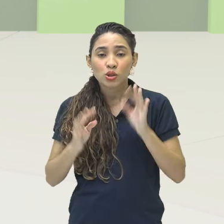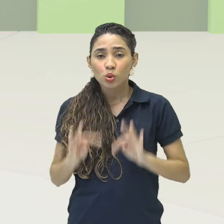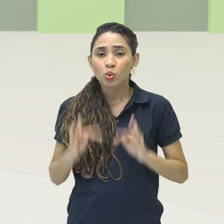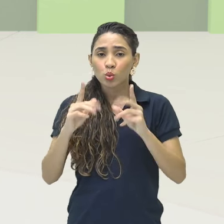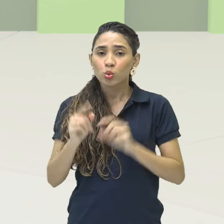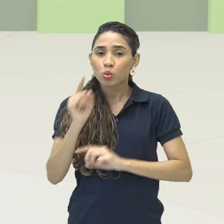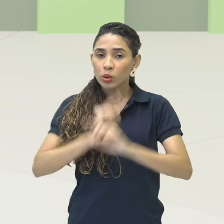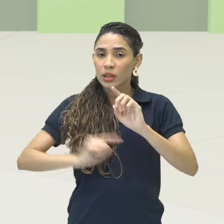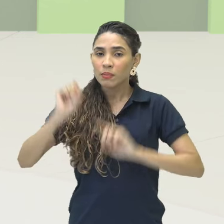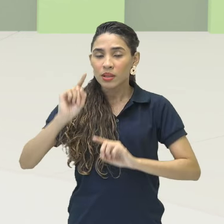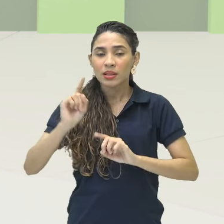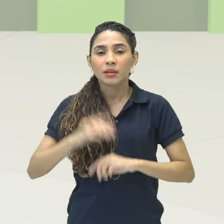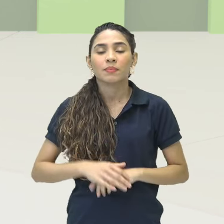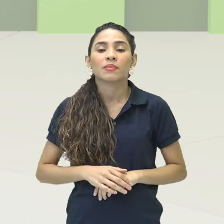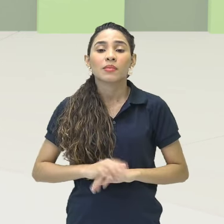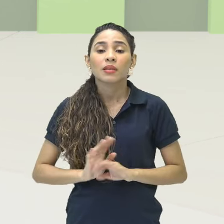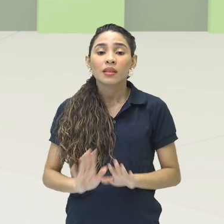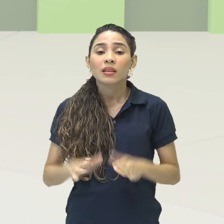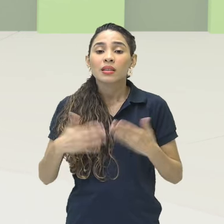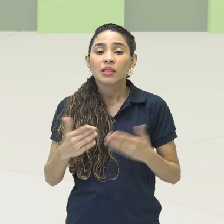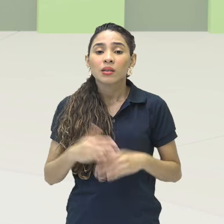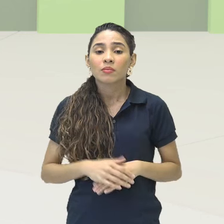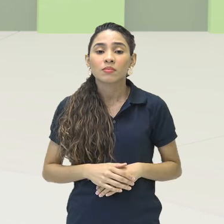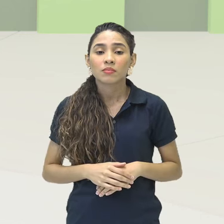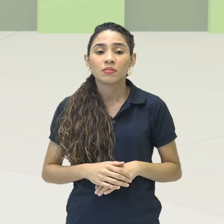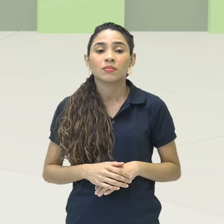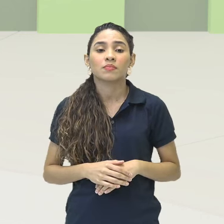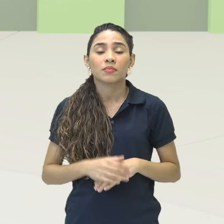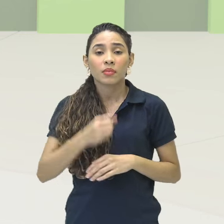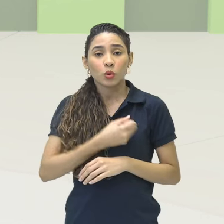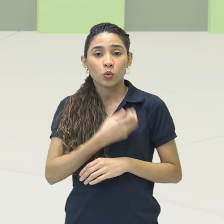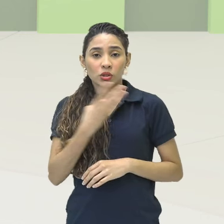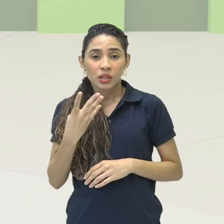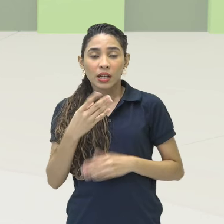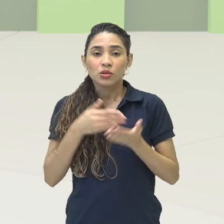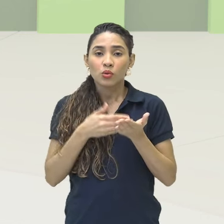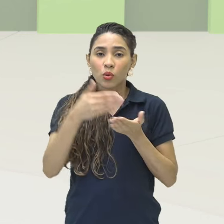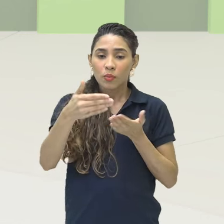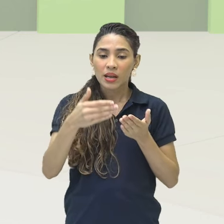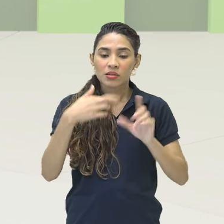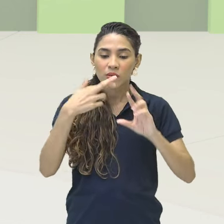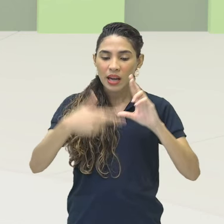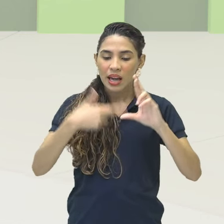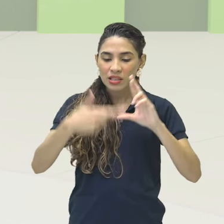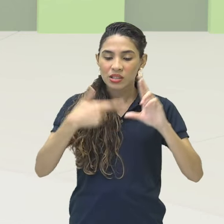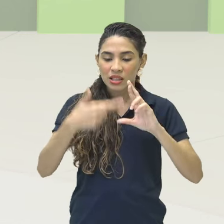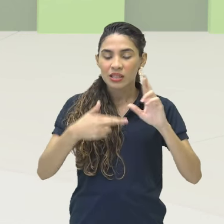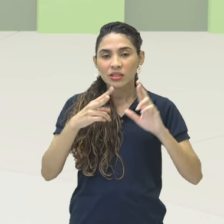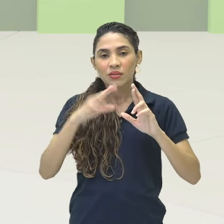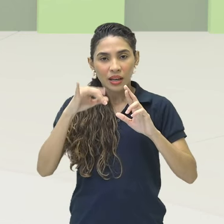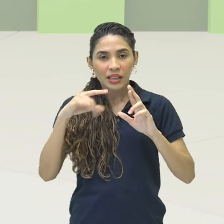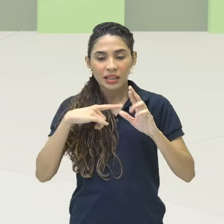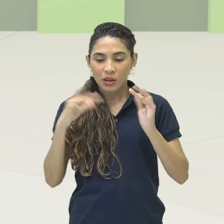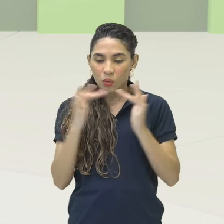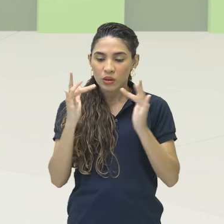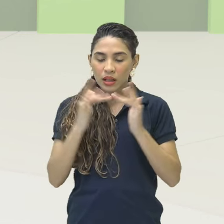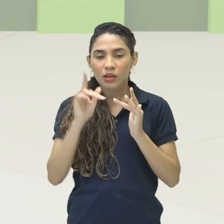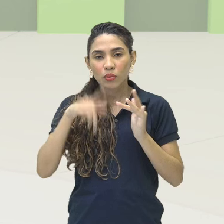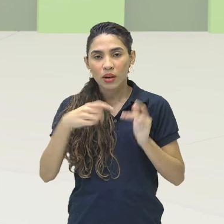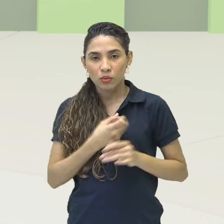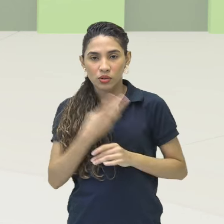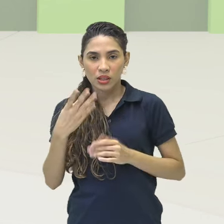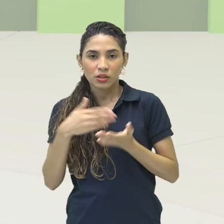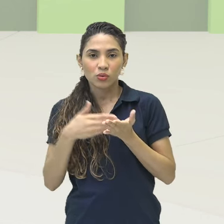essa conservação da matéria. Ou seja, o que tem a quantidade inicial de reagente, eles vão reagir entre si, vai ser igual à